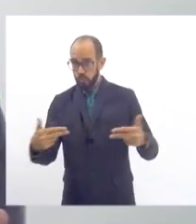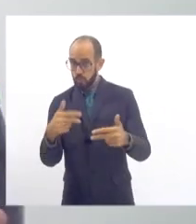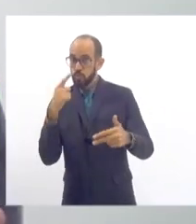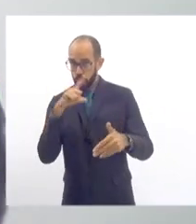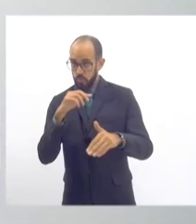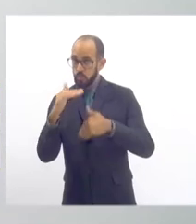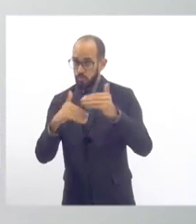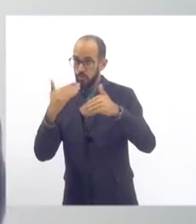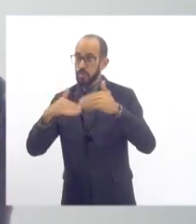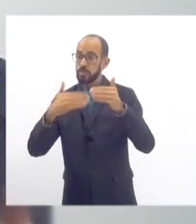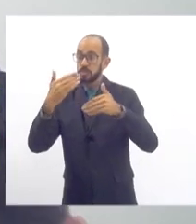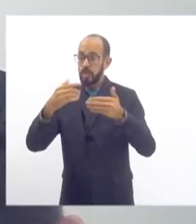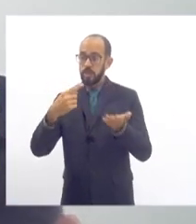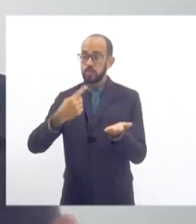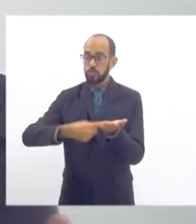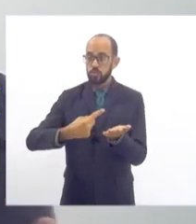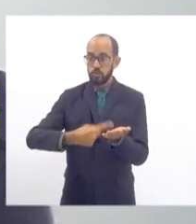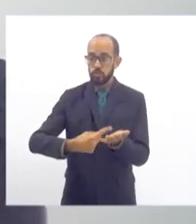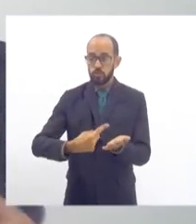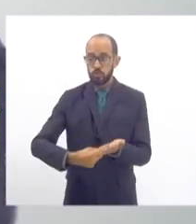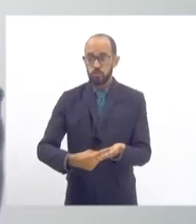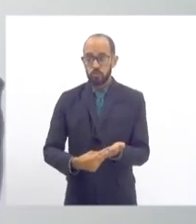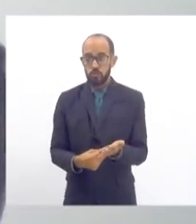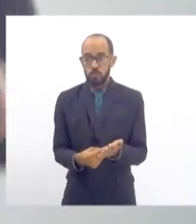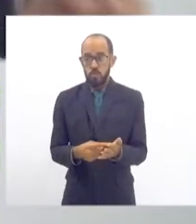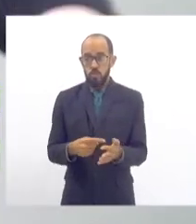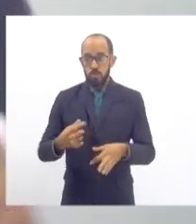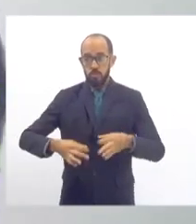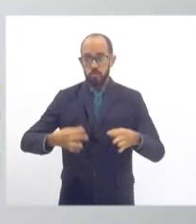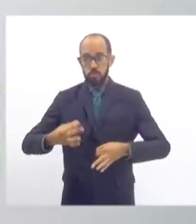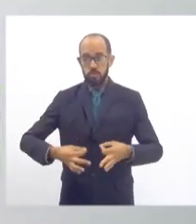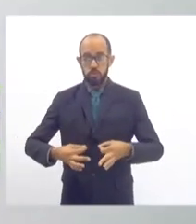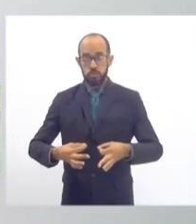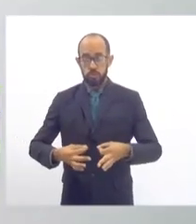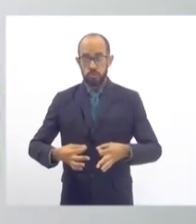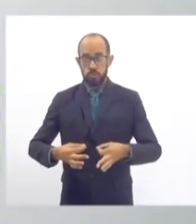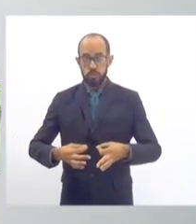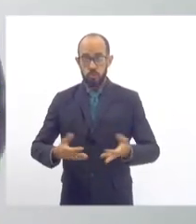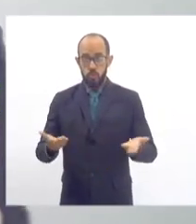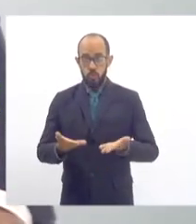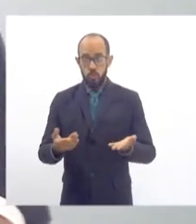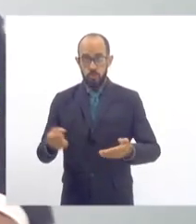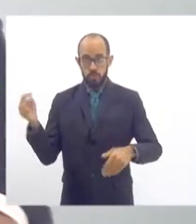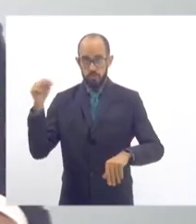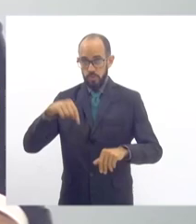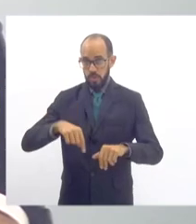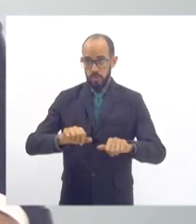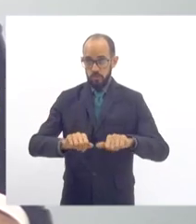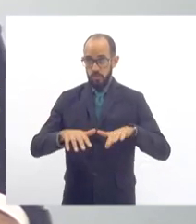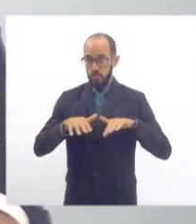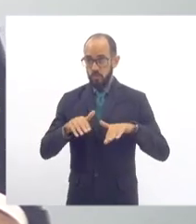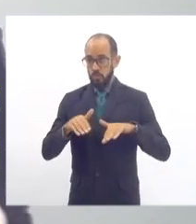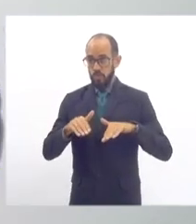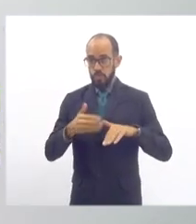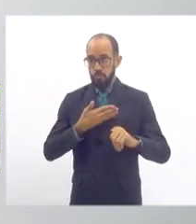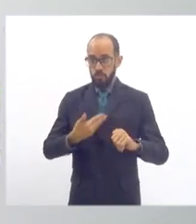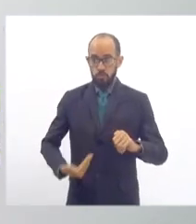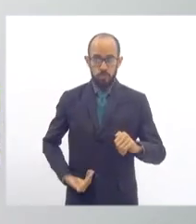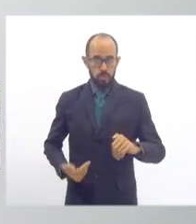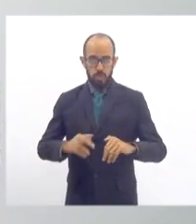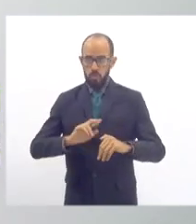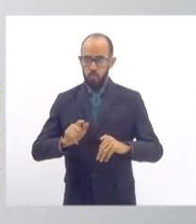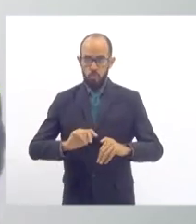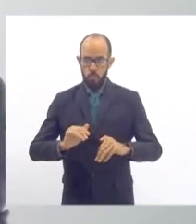isso em juízo que a gente ia ter um caminhar. Então, hoje, aí nós estamos aqui numa audiência pública que não está se discutindo a questão da progressão, porque já são